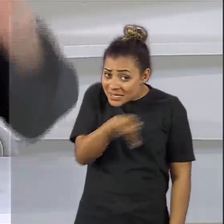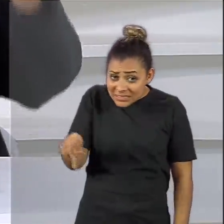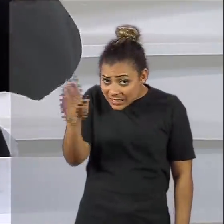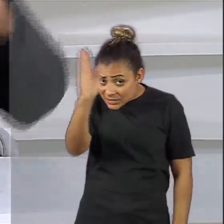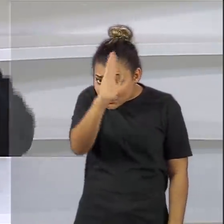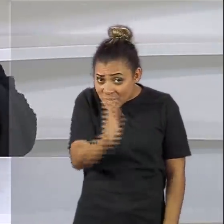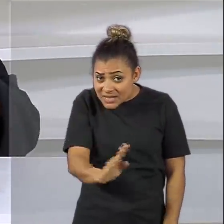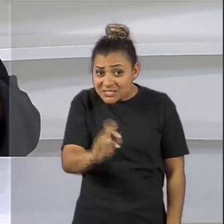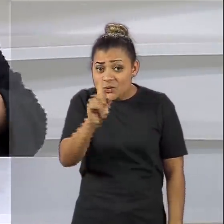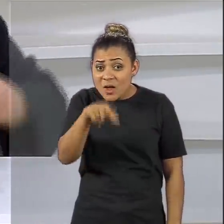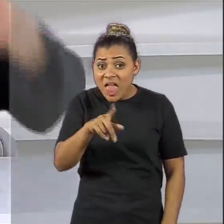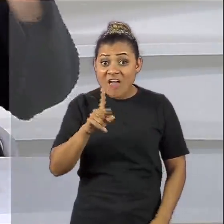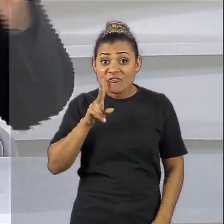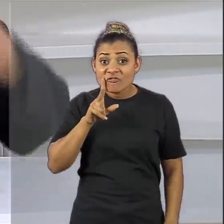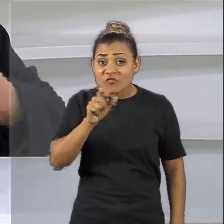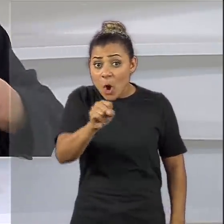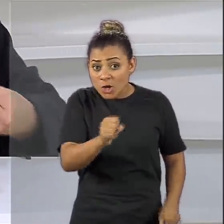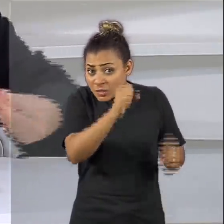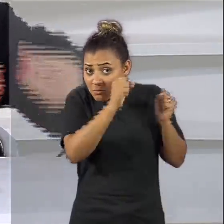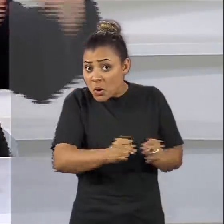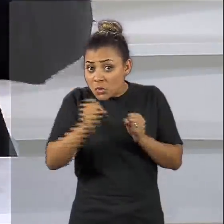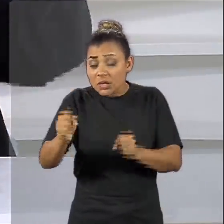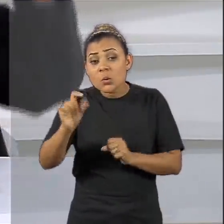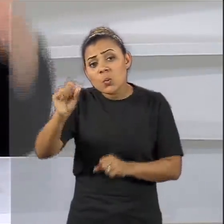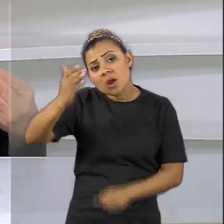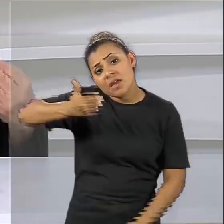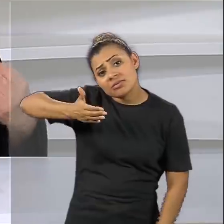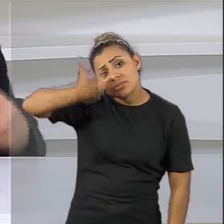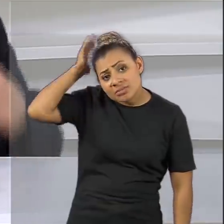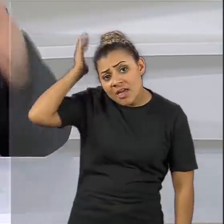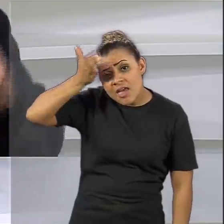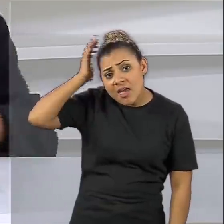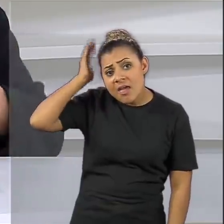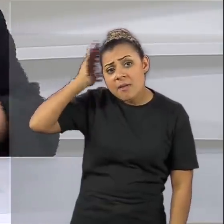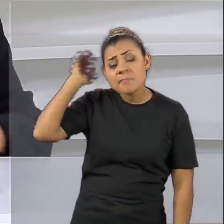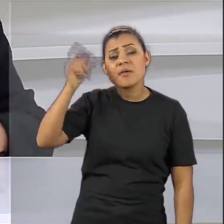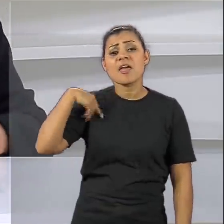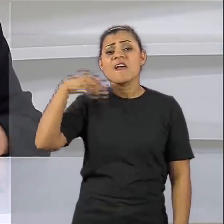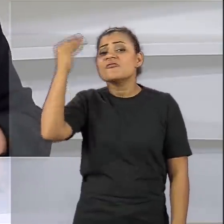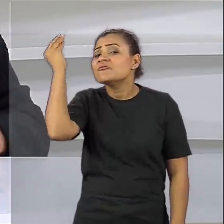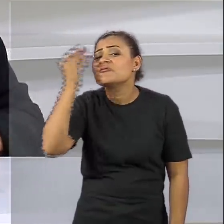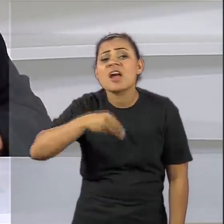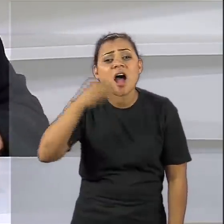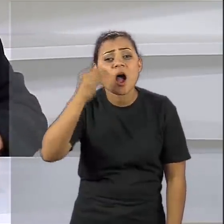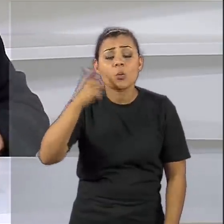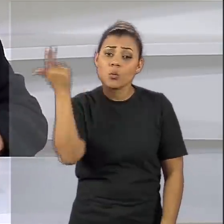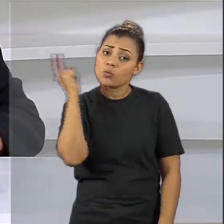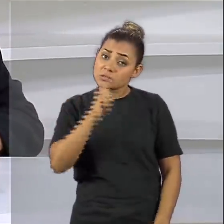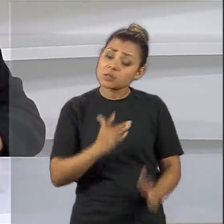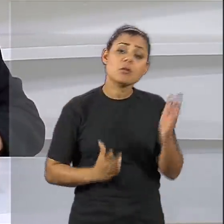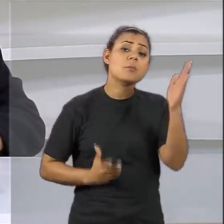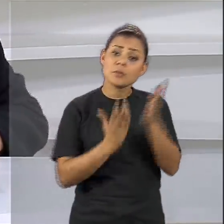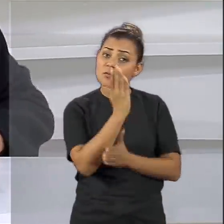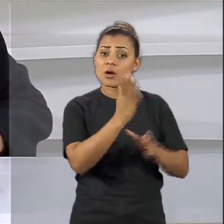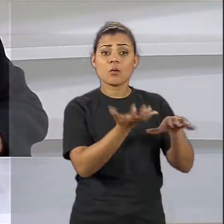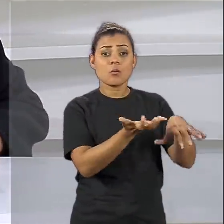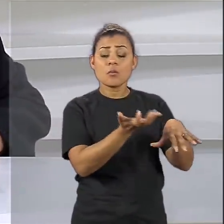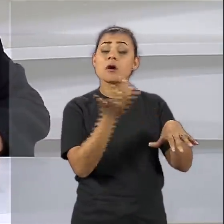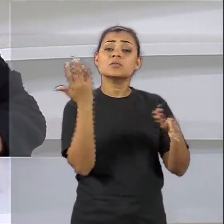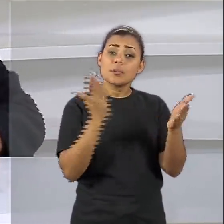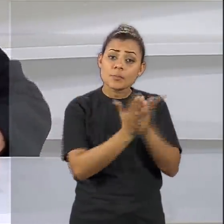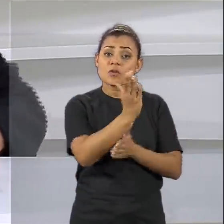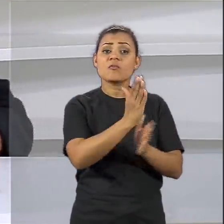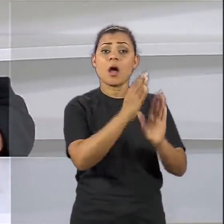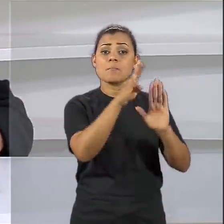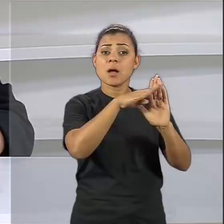brasileiro é tão forte que até o Temer, um presidente fraco, consegue aprovar no Congresso Nacional um monte